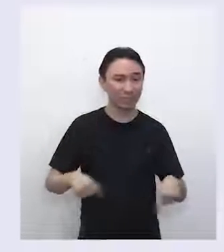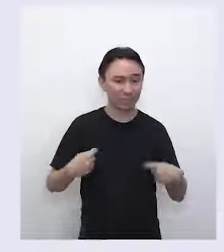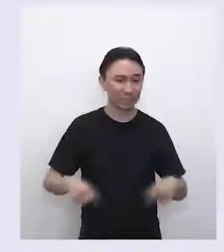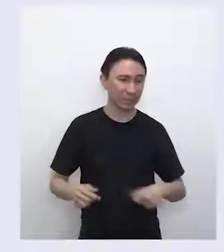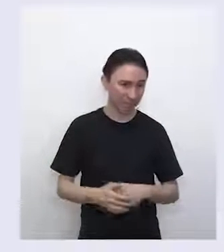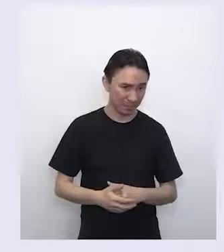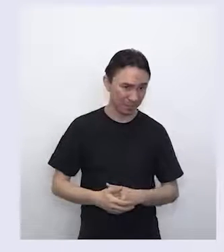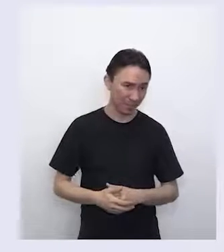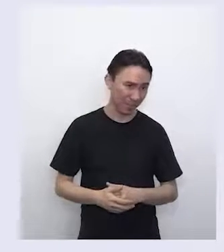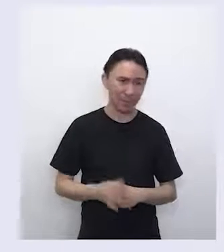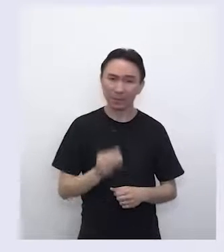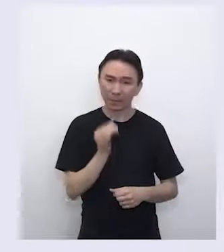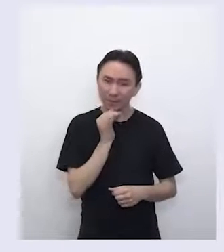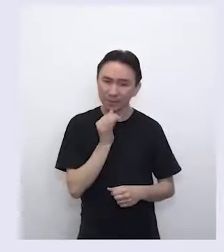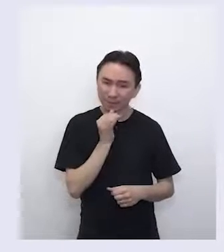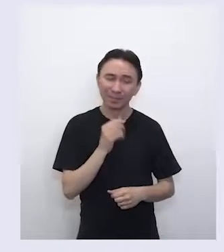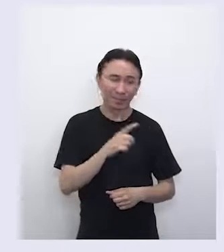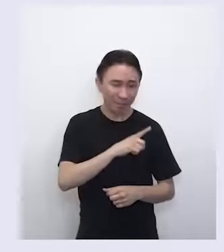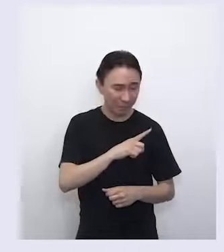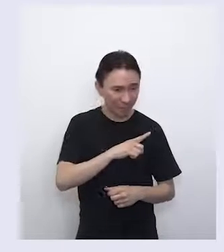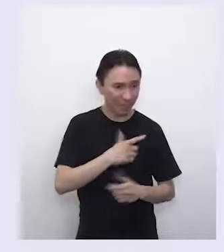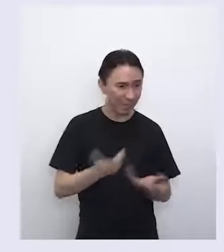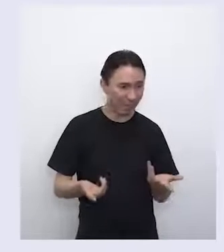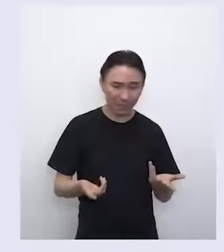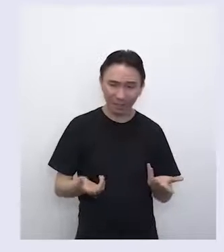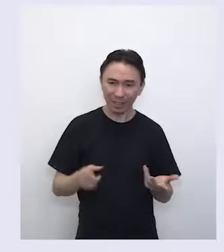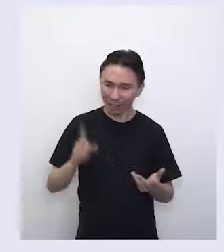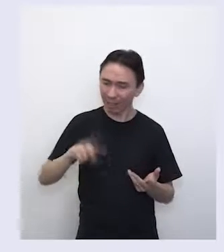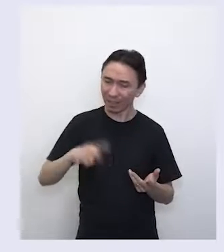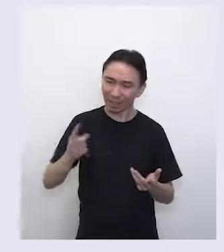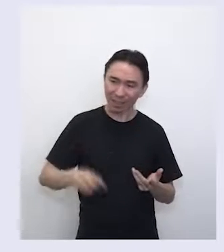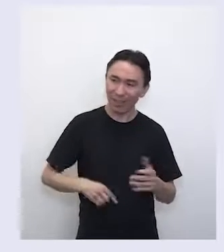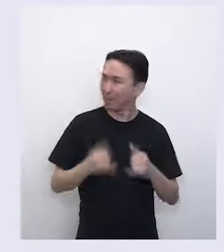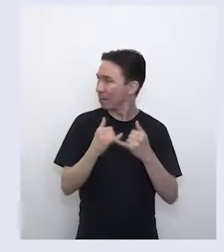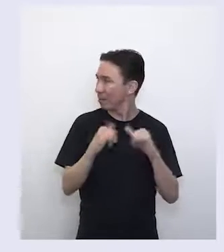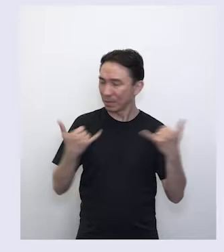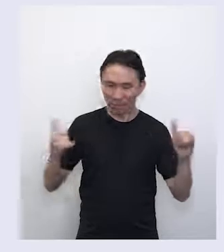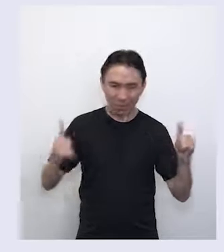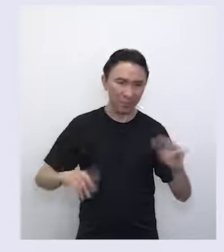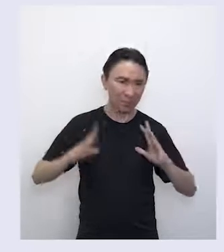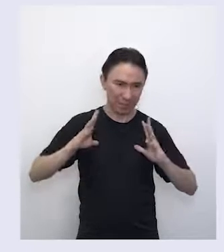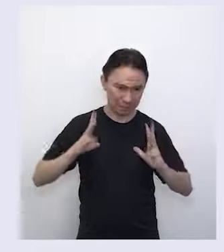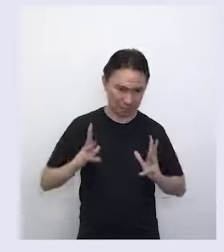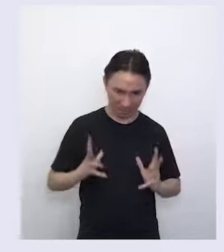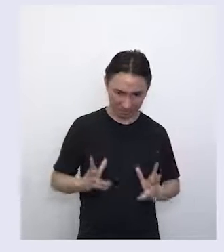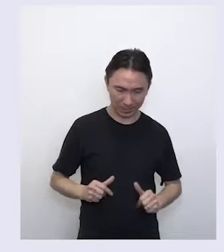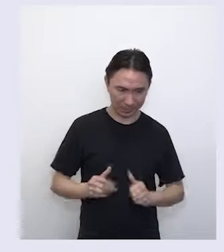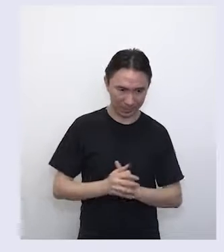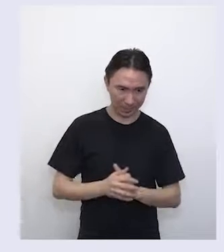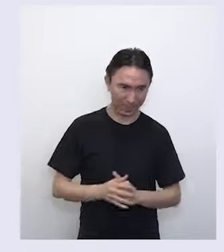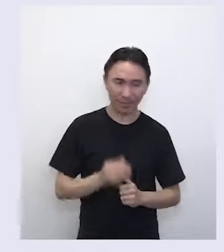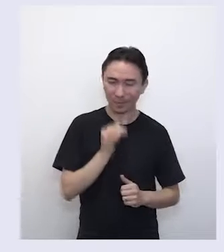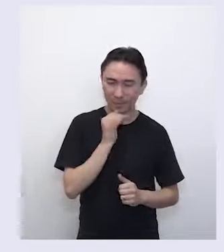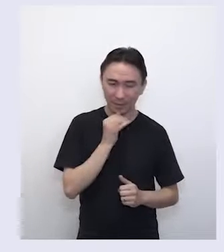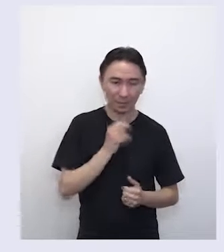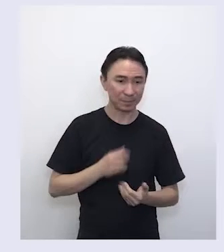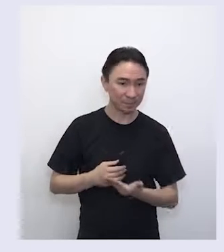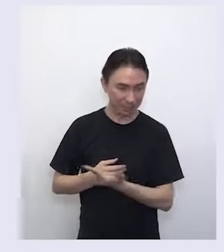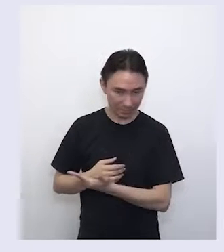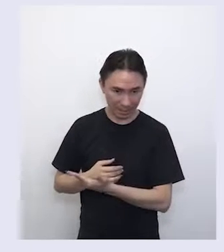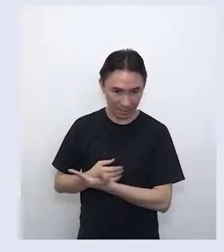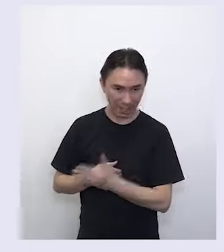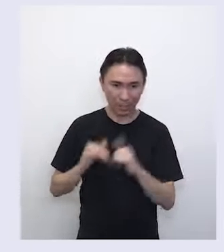vão ver que existem alguns tipos de energias que são mais limpas. A energia hídrica, que é formada